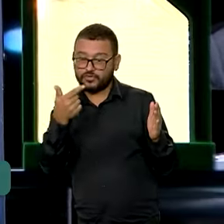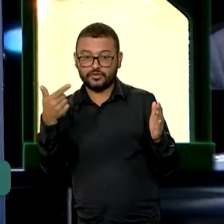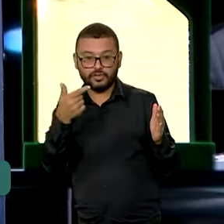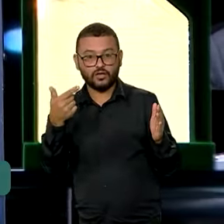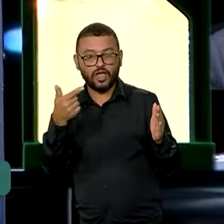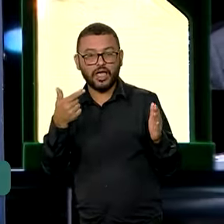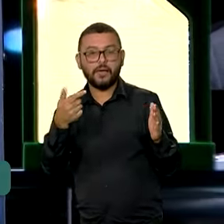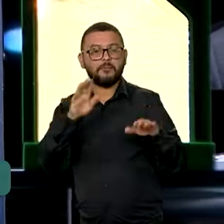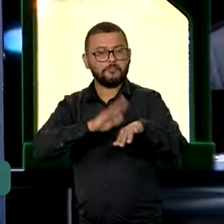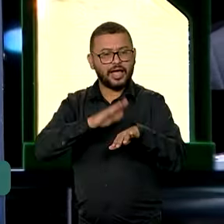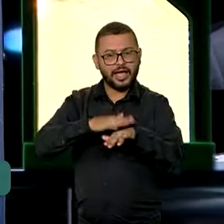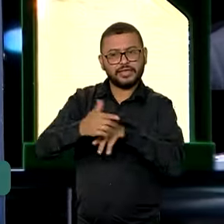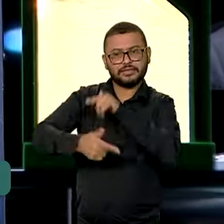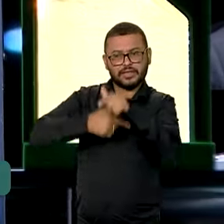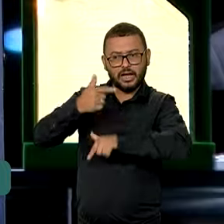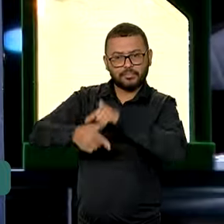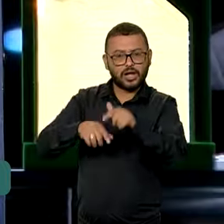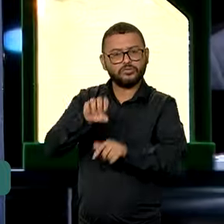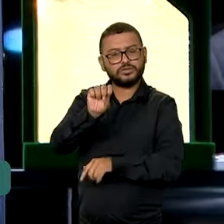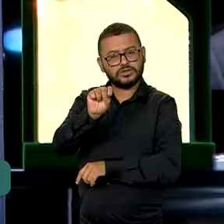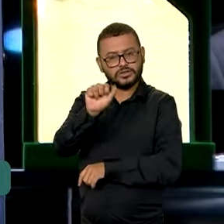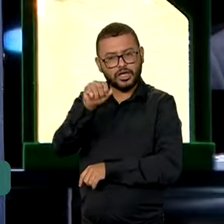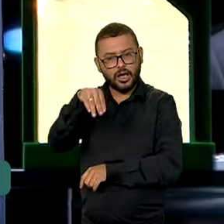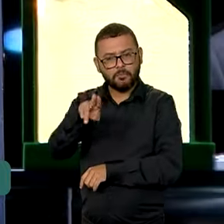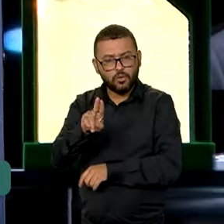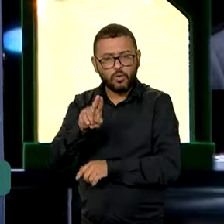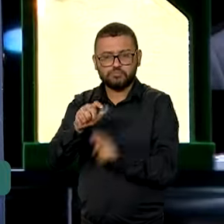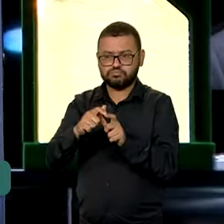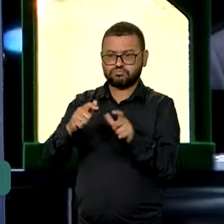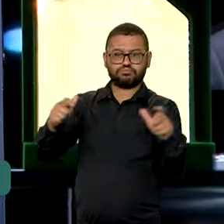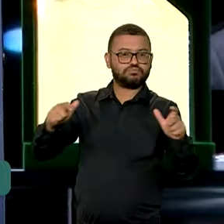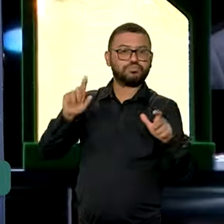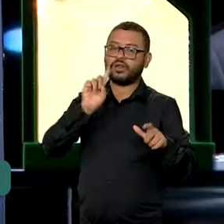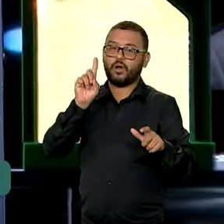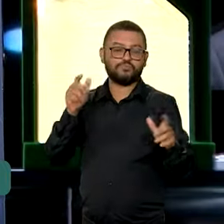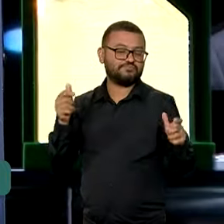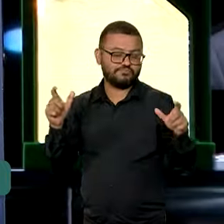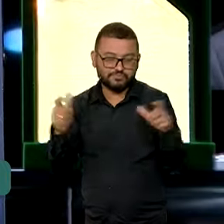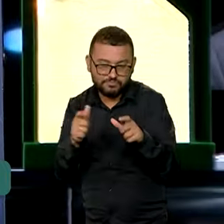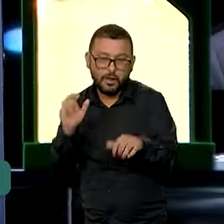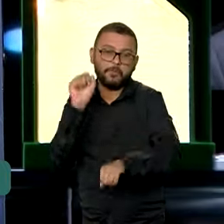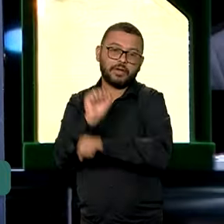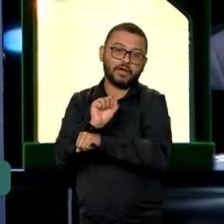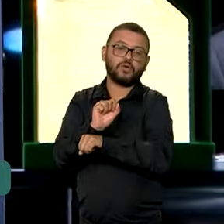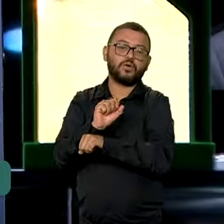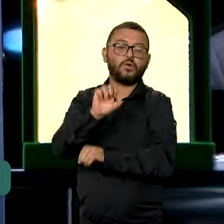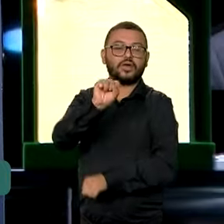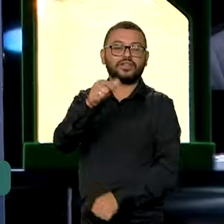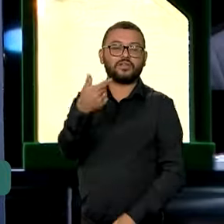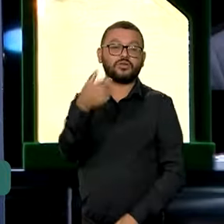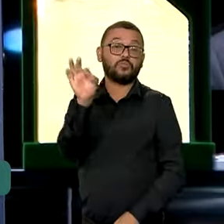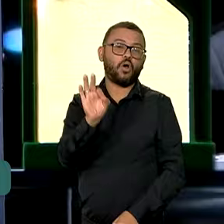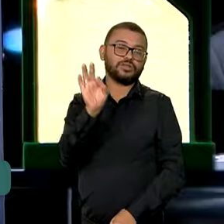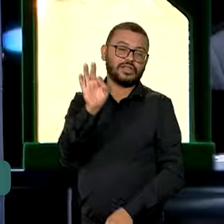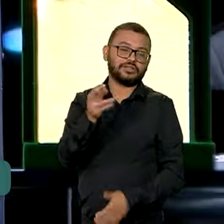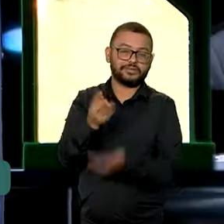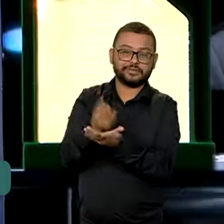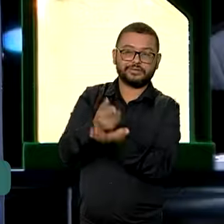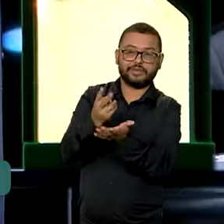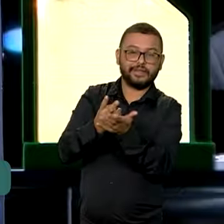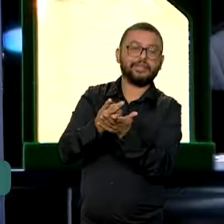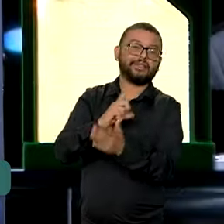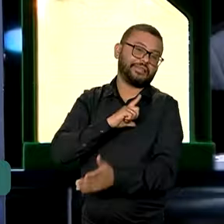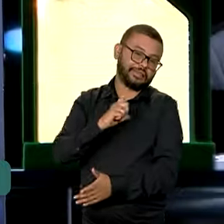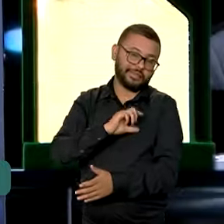a expansão da cobertura de SAMU havia parado em 82%, que era até